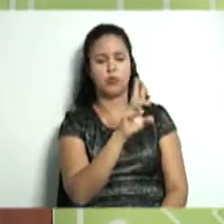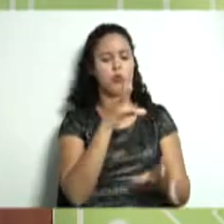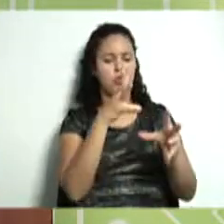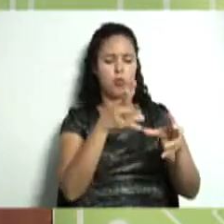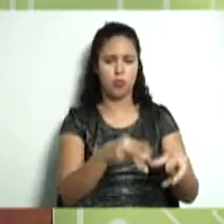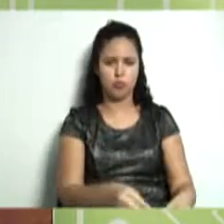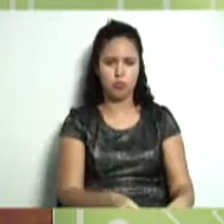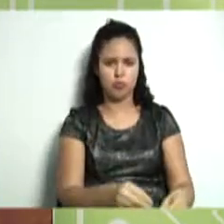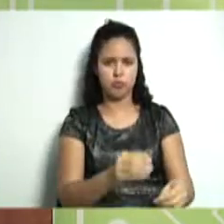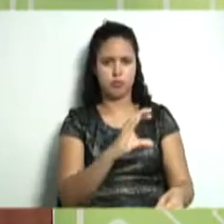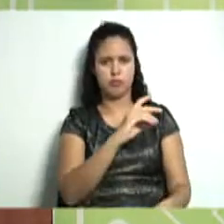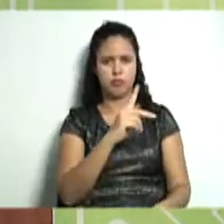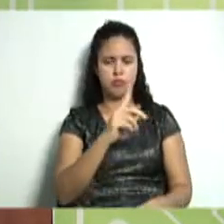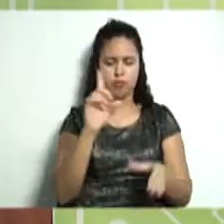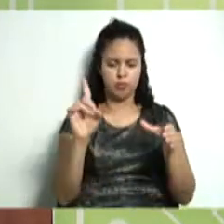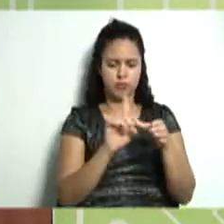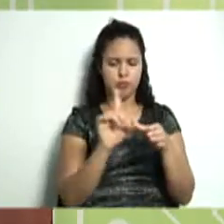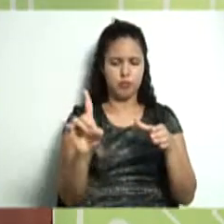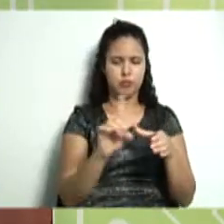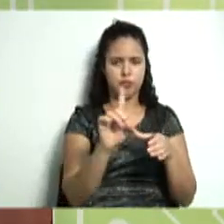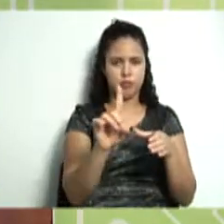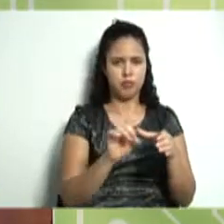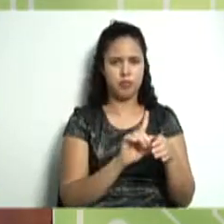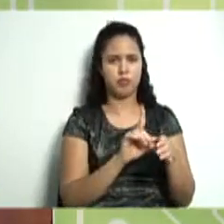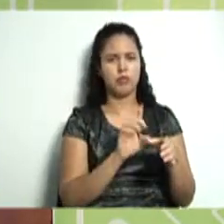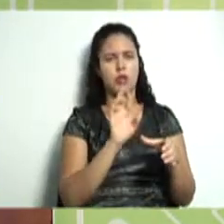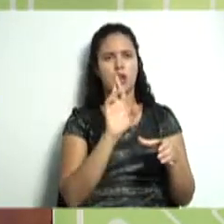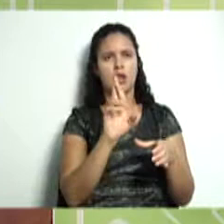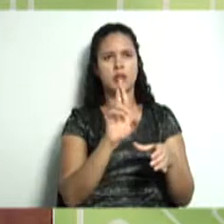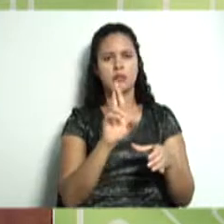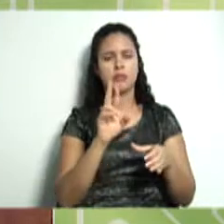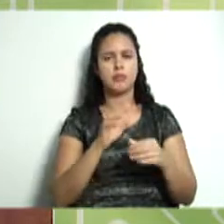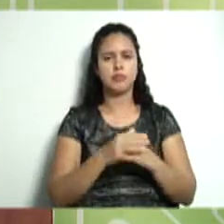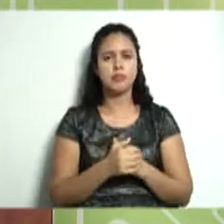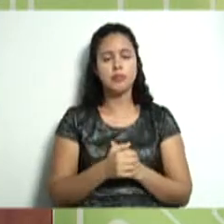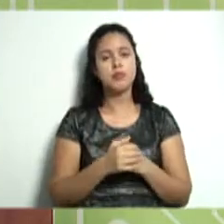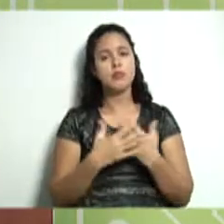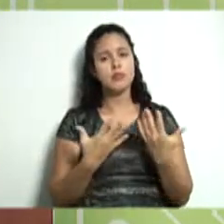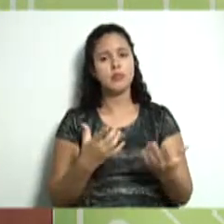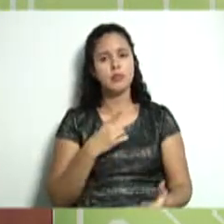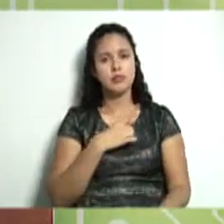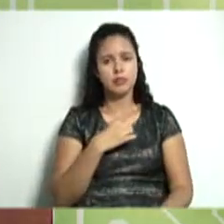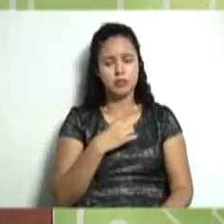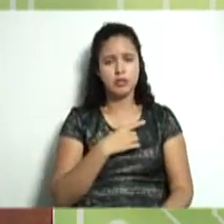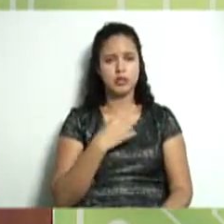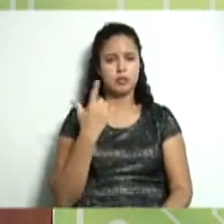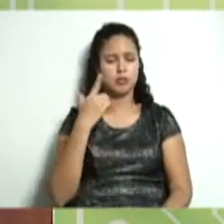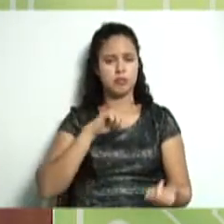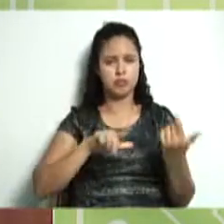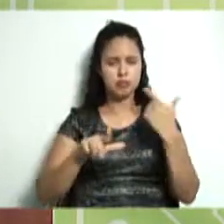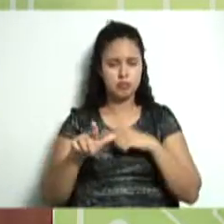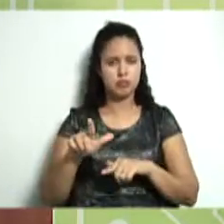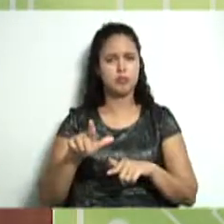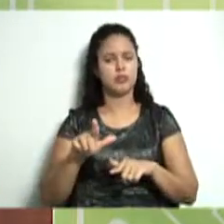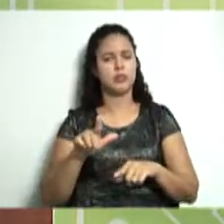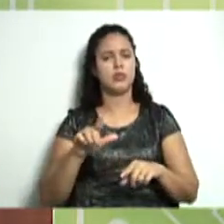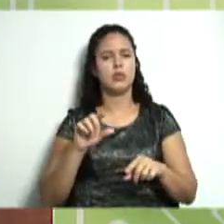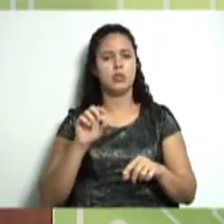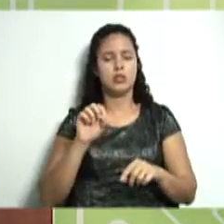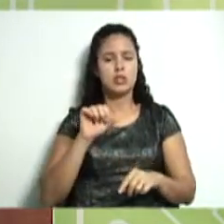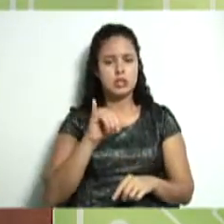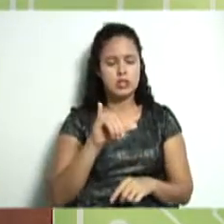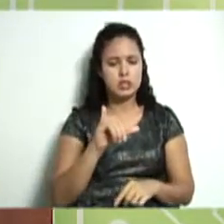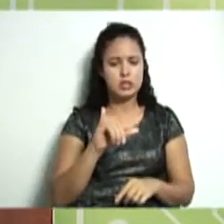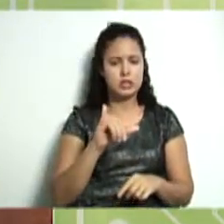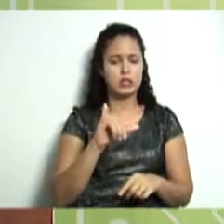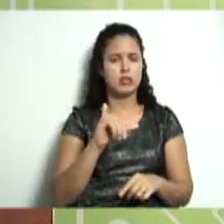da gestão, é de todos. Então, se há sucesso na cooperativa, o sucesso é de todos. Se há